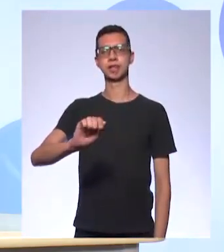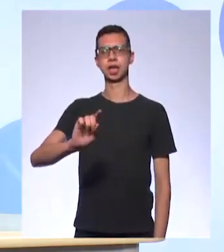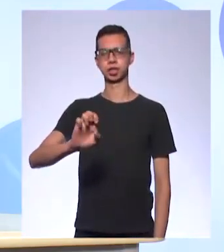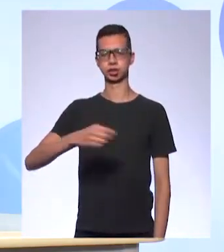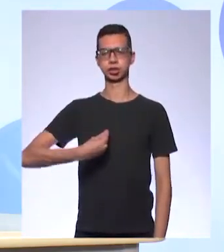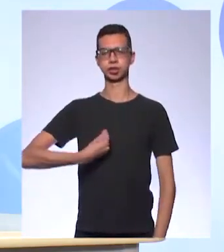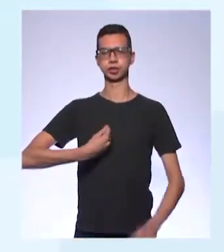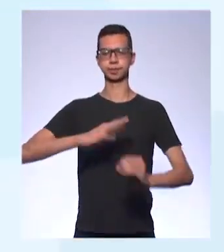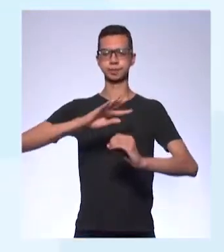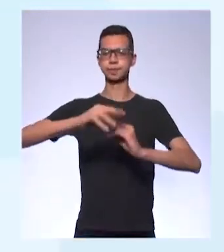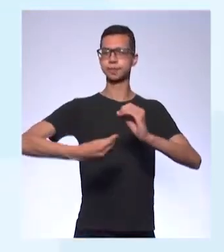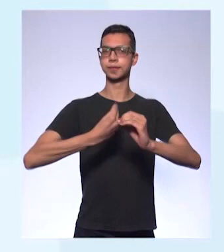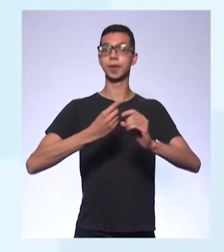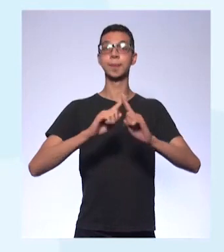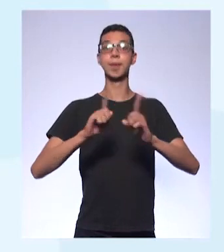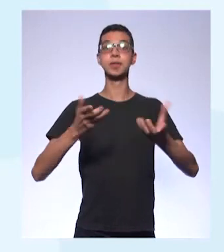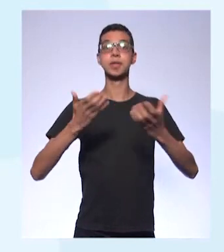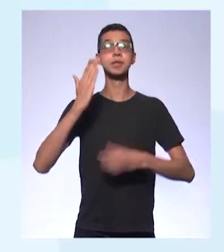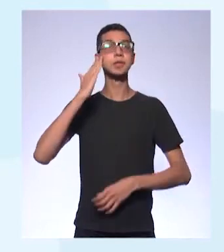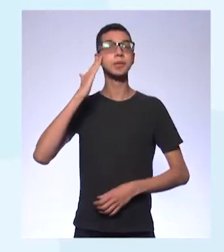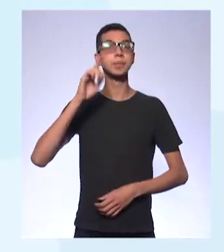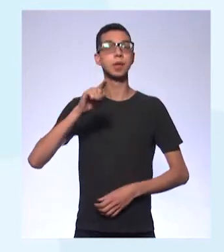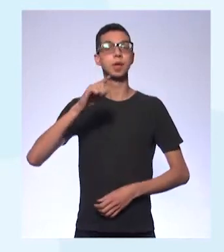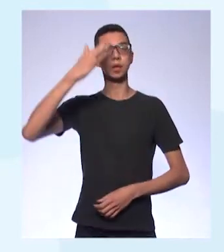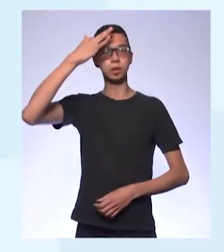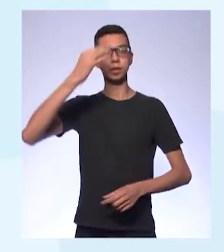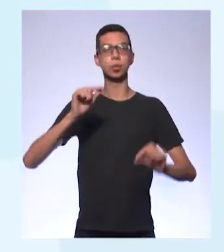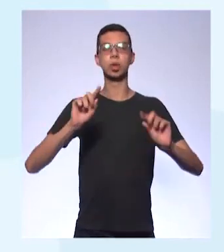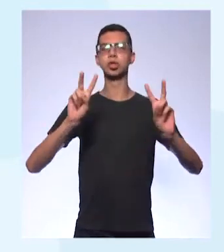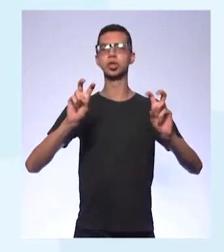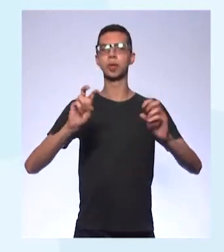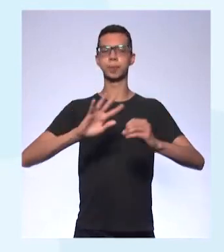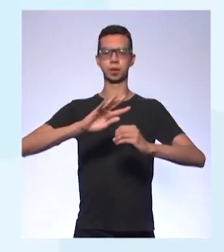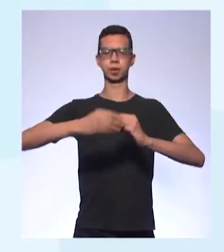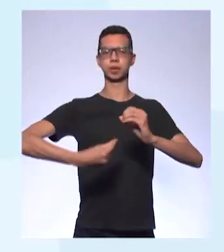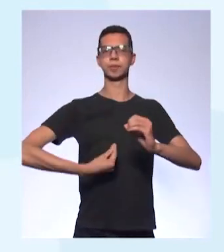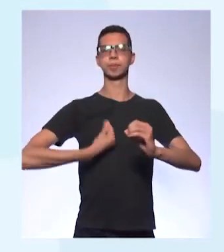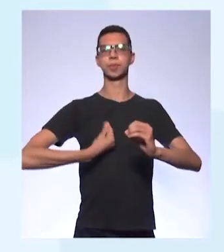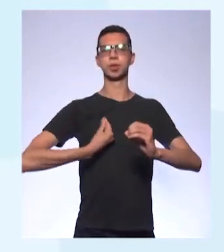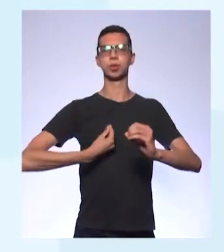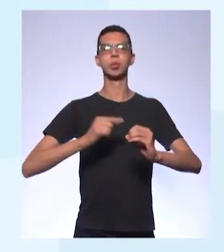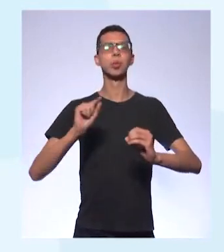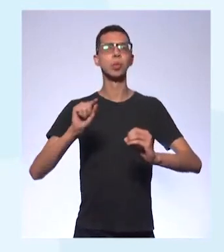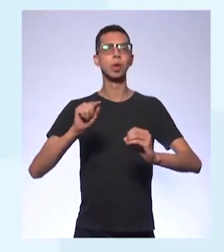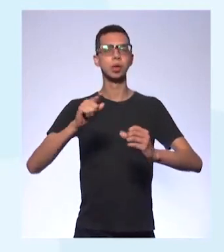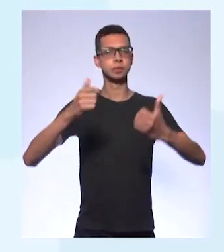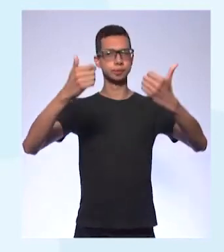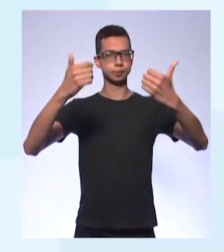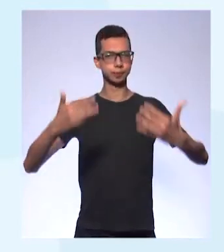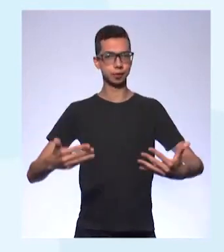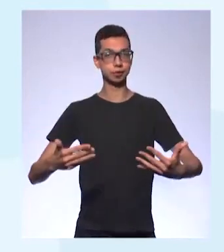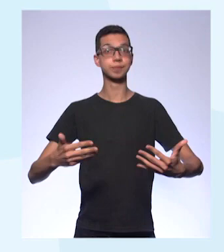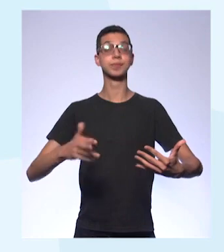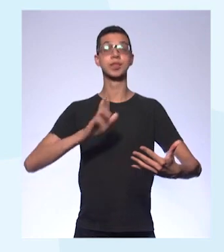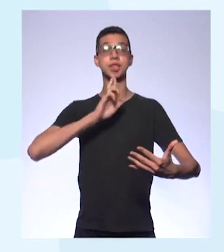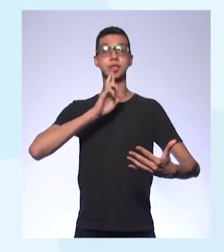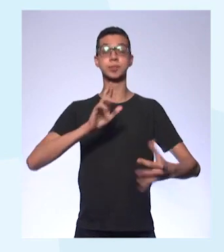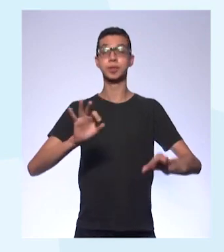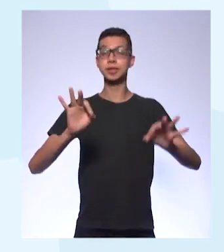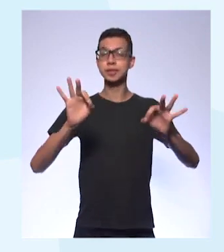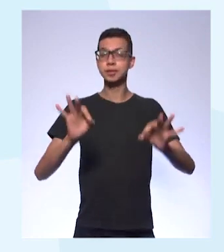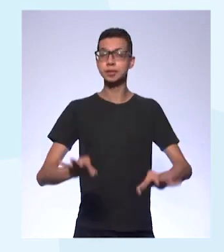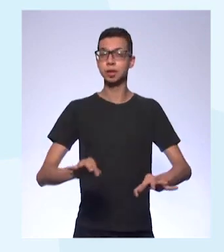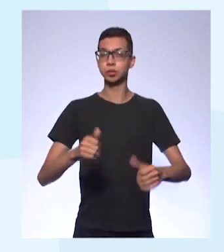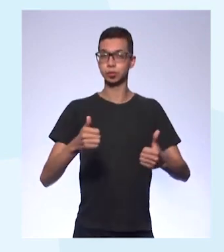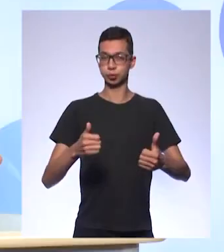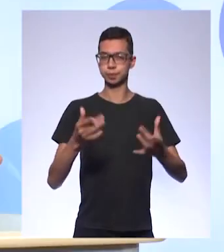Para você, o que você entende sobre biodiversidade? Justifique, capriche nas respostas,